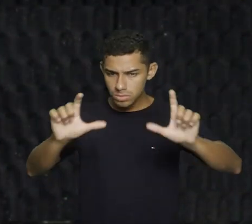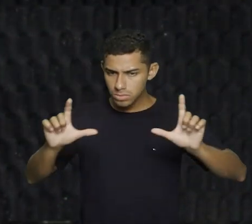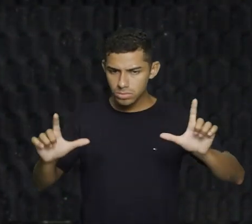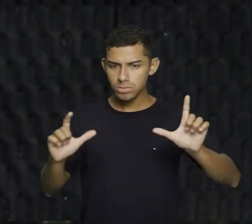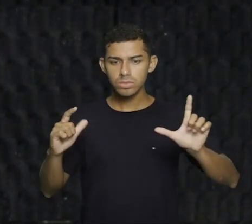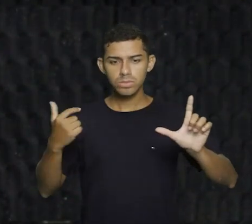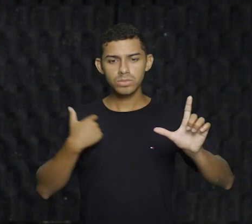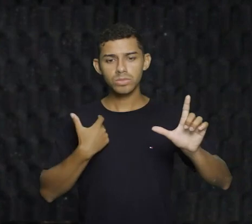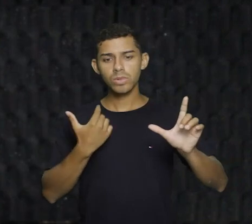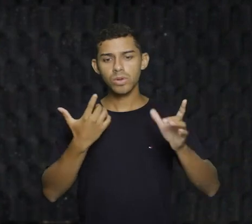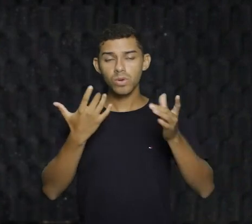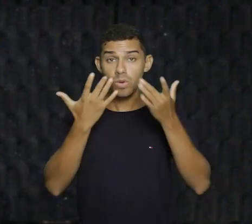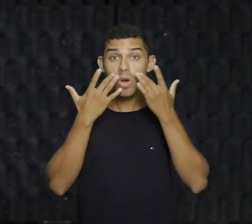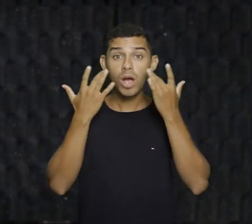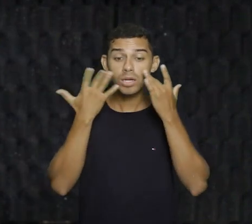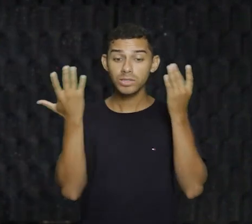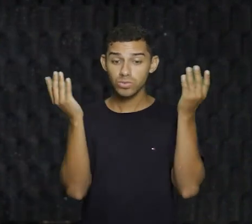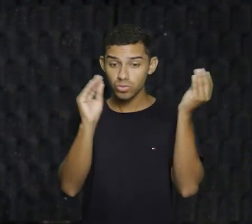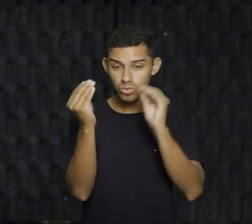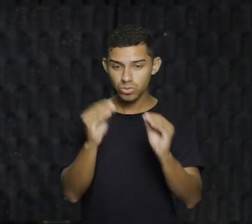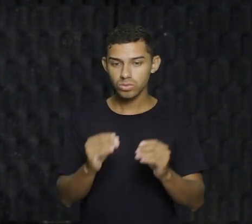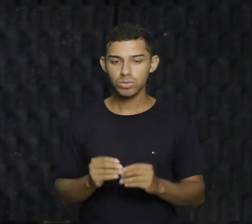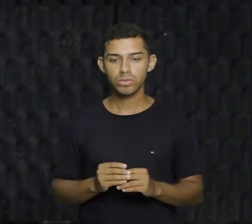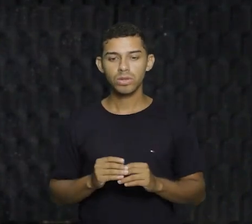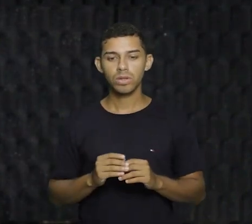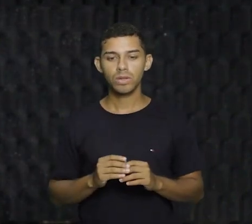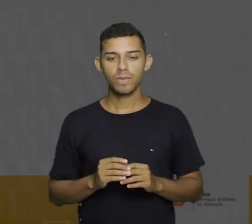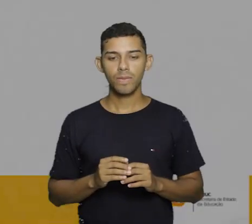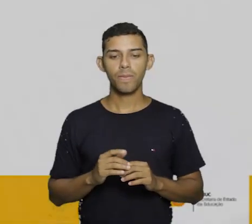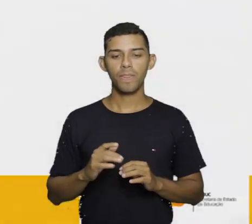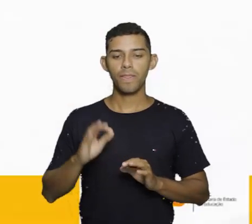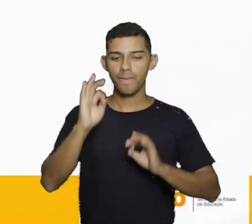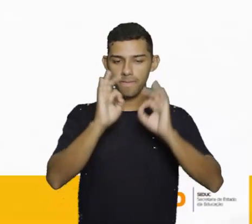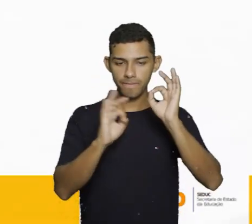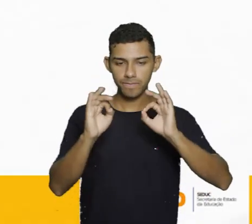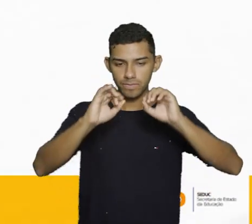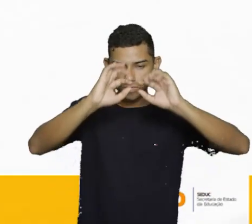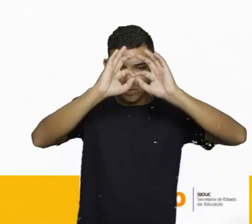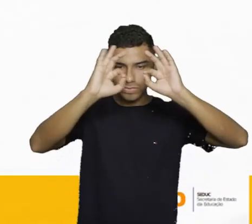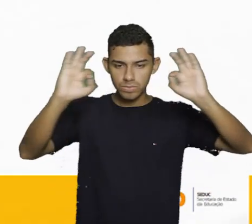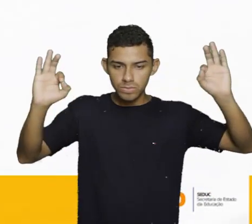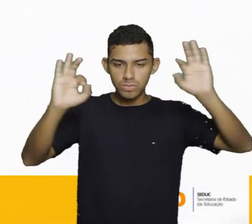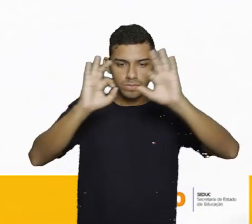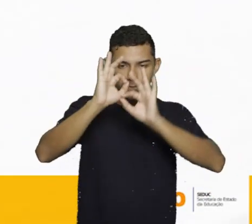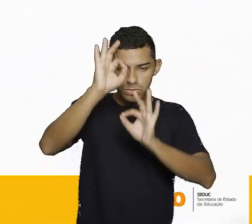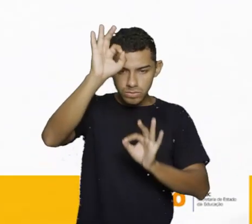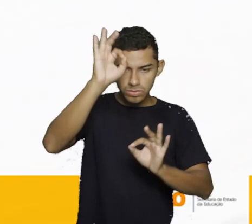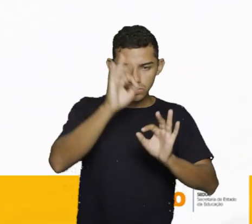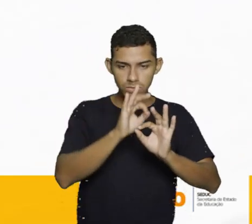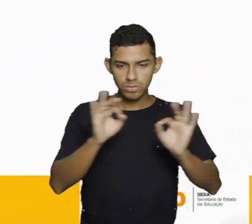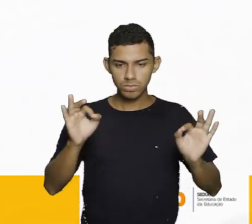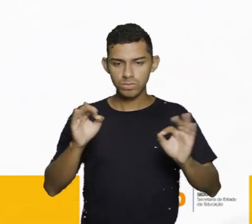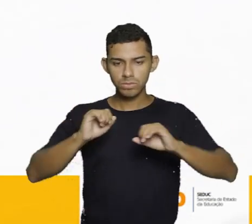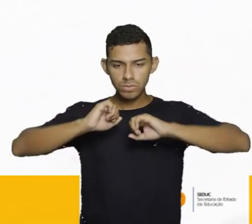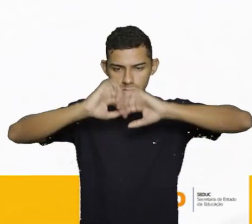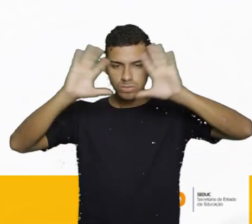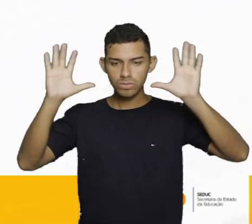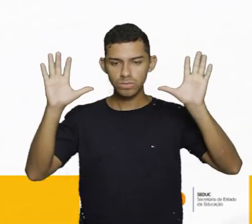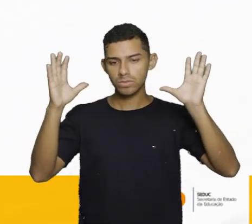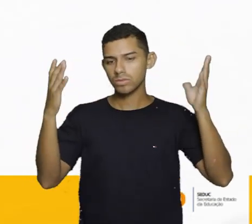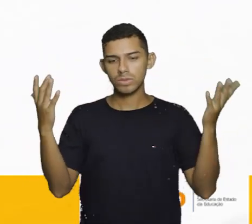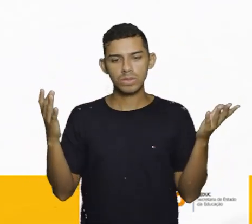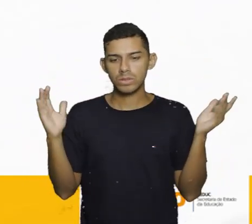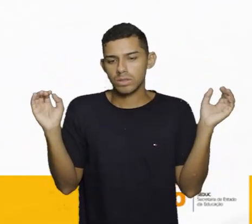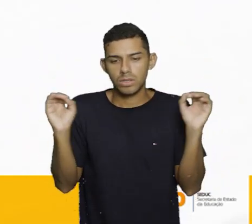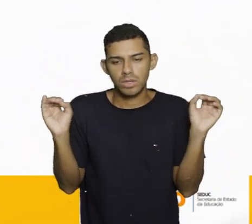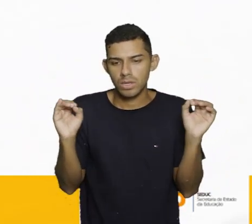não vi. O artista coloca isso na obra. Mas, para isso, ele estabelece linhas geométricas, bom, aí ficou claro. E eu não